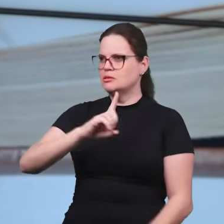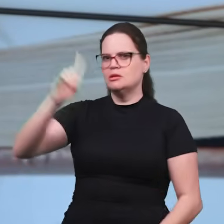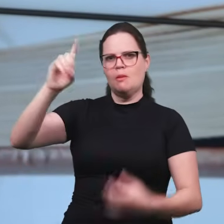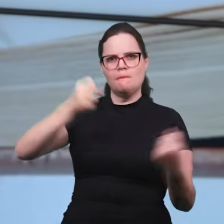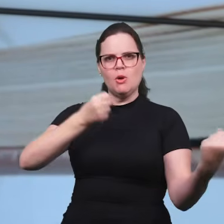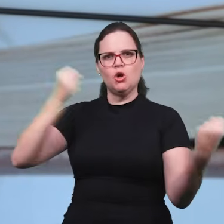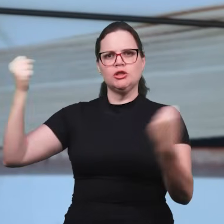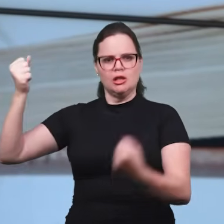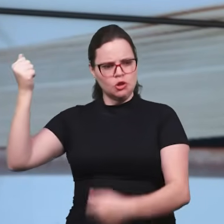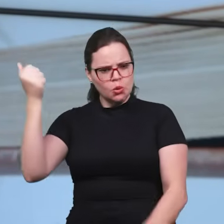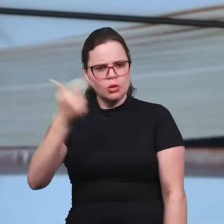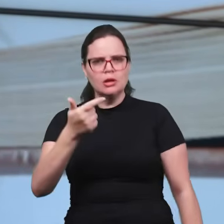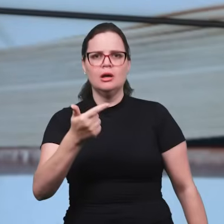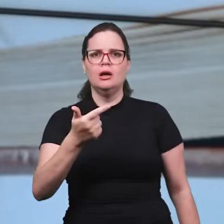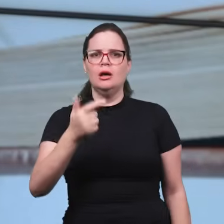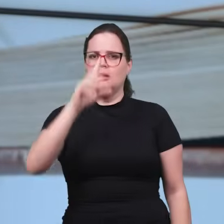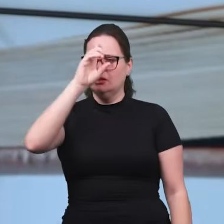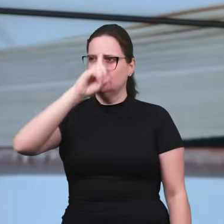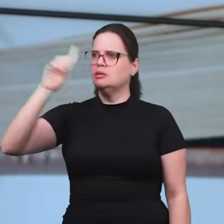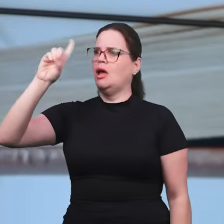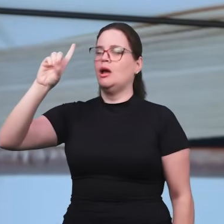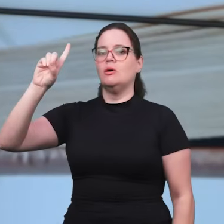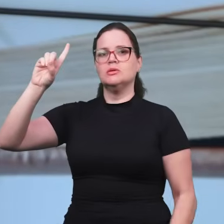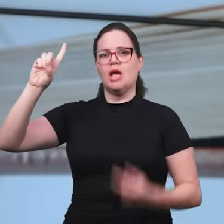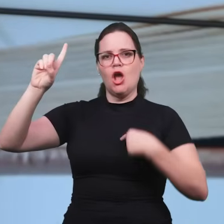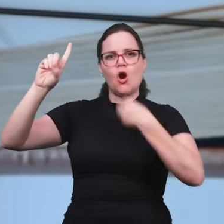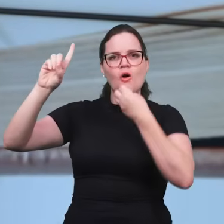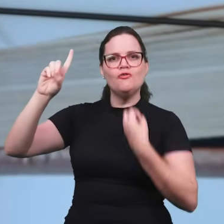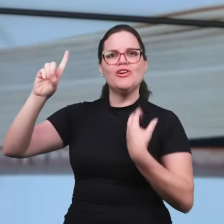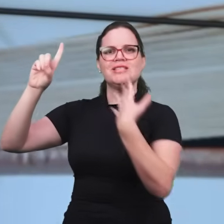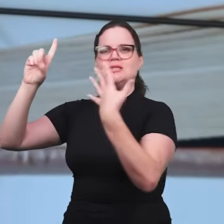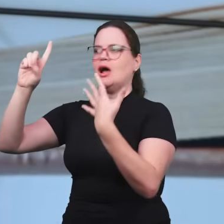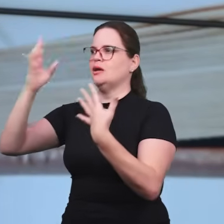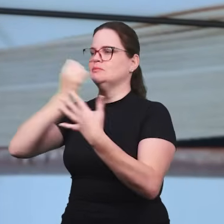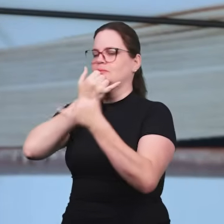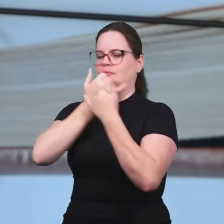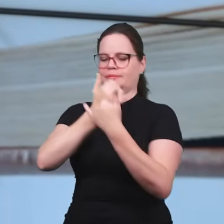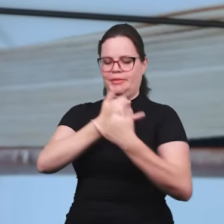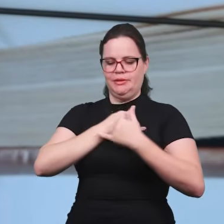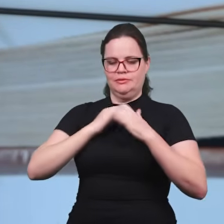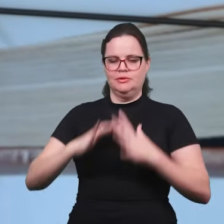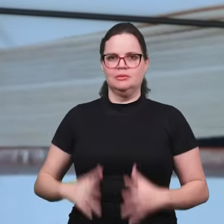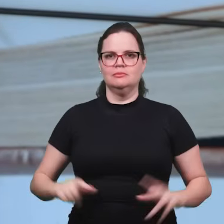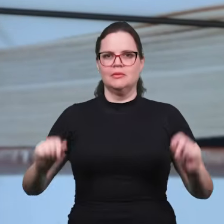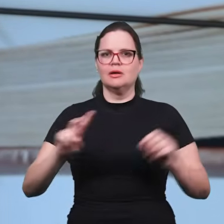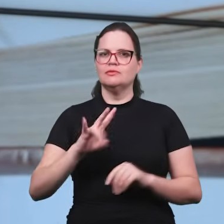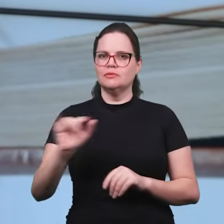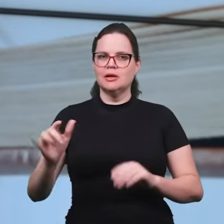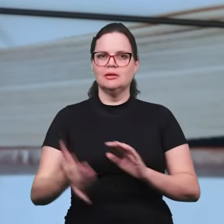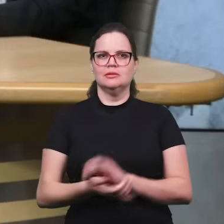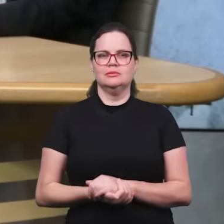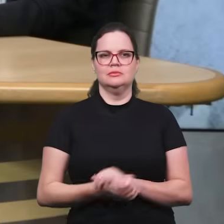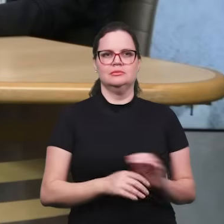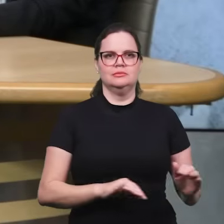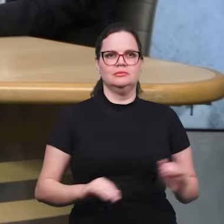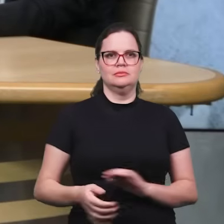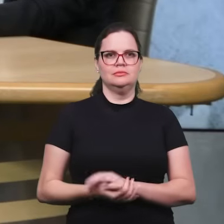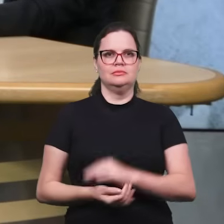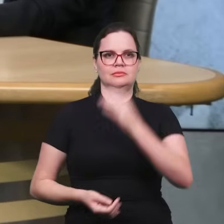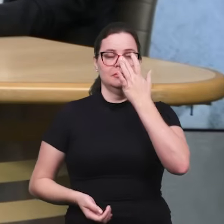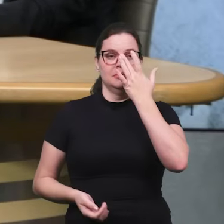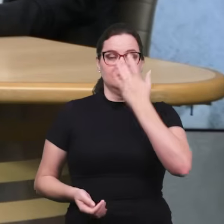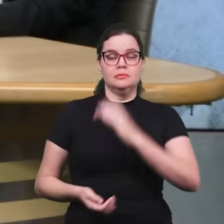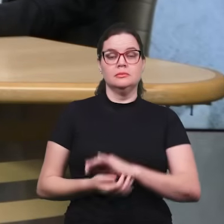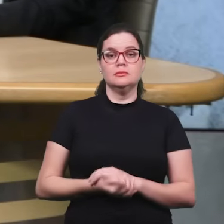Ele vai nos perdoar. E, para além disso, vai nos purificar de toda injustiça, né? Glória a Deus. Na verdade,